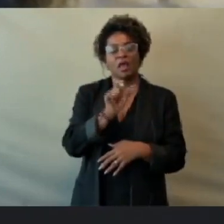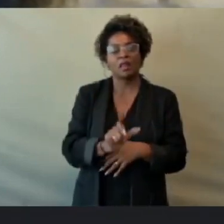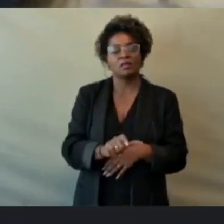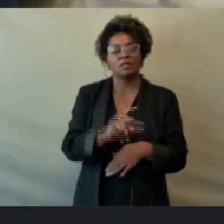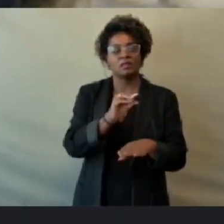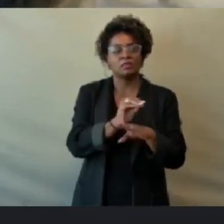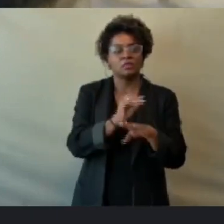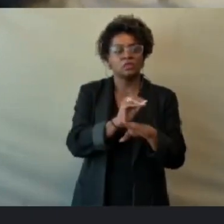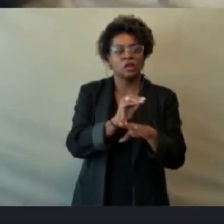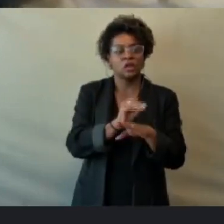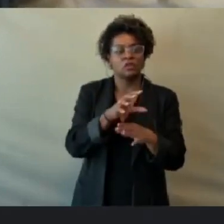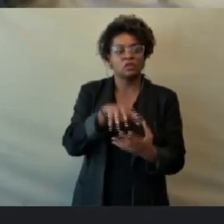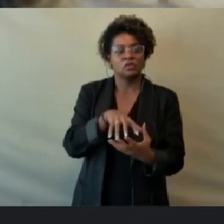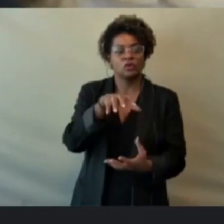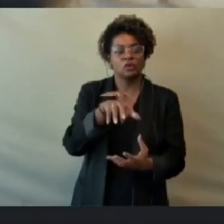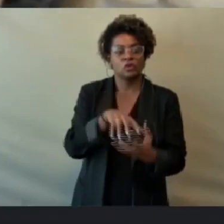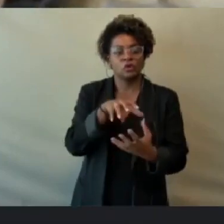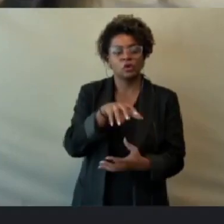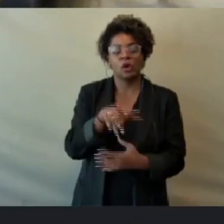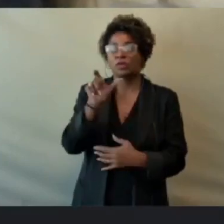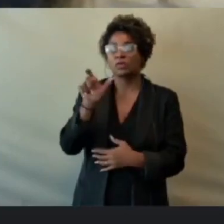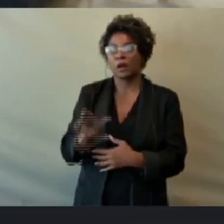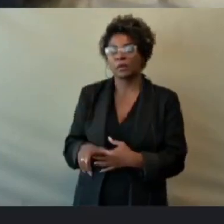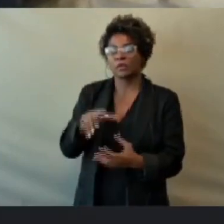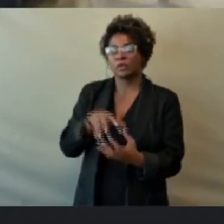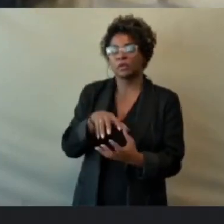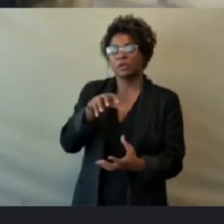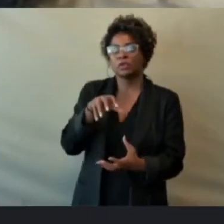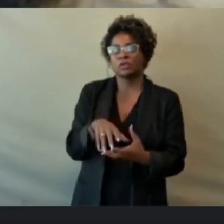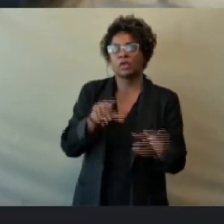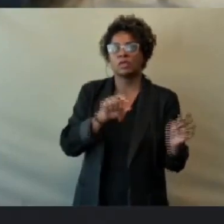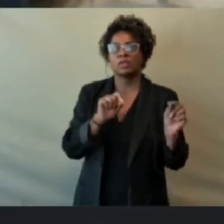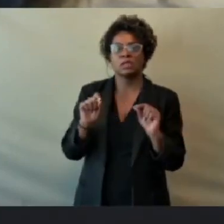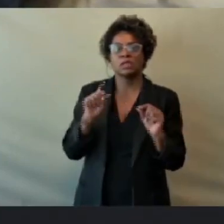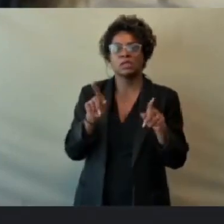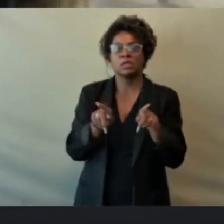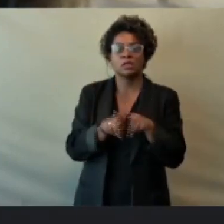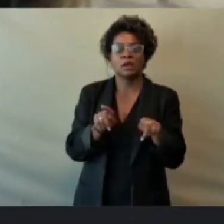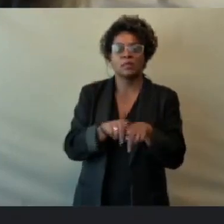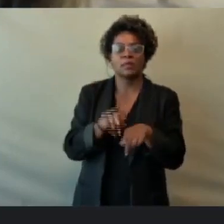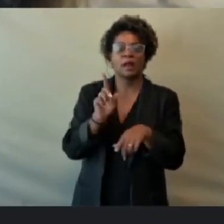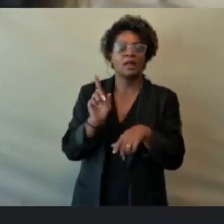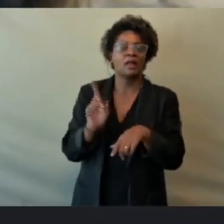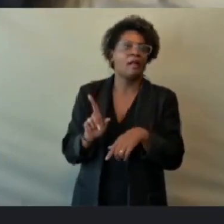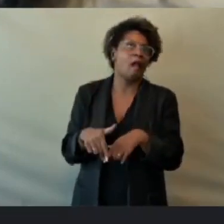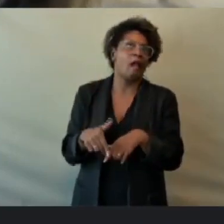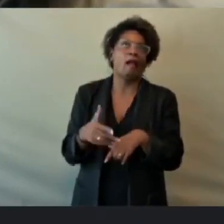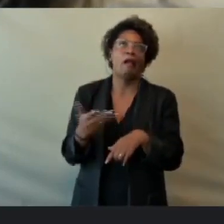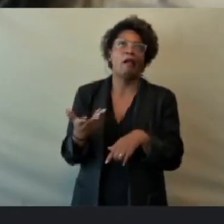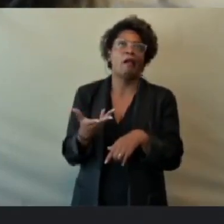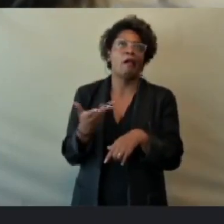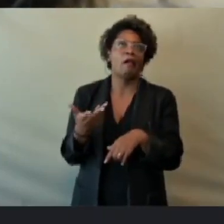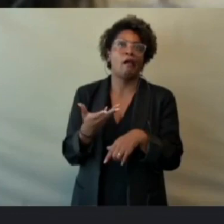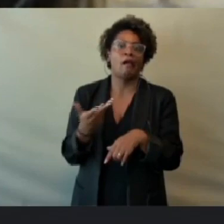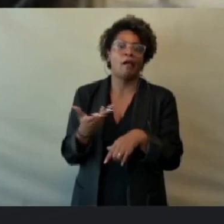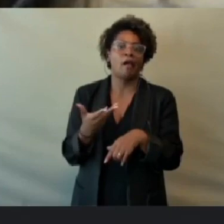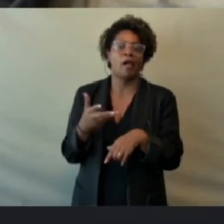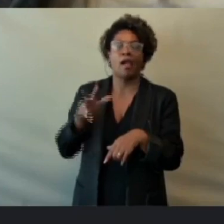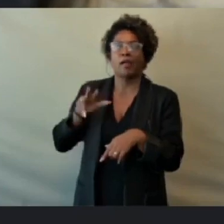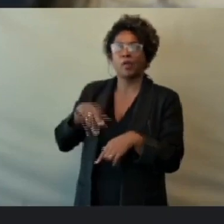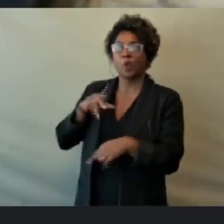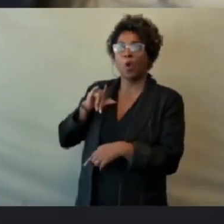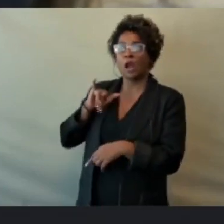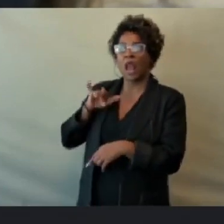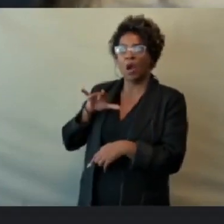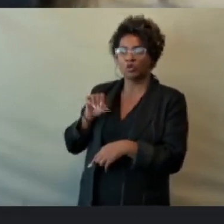da pessoa idosa que também tradicionalmente como a Cláudia bem colocou aí da sua empresa